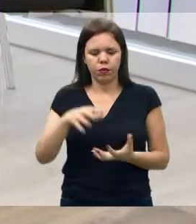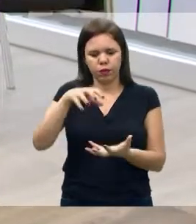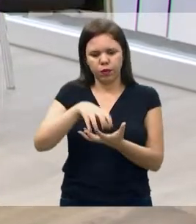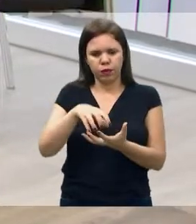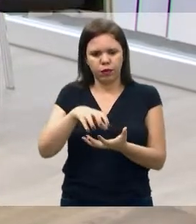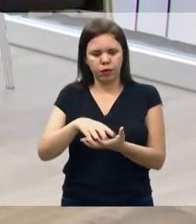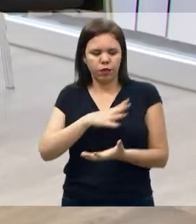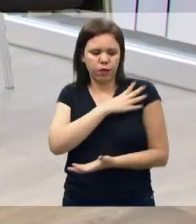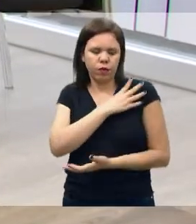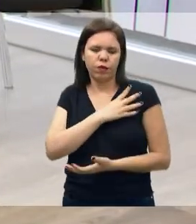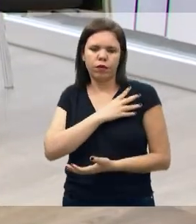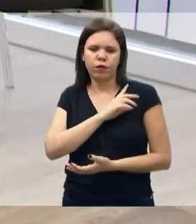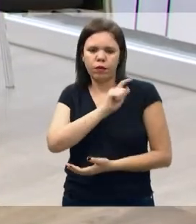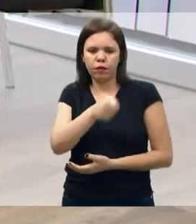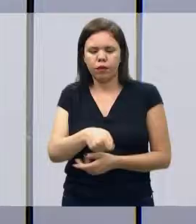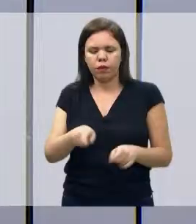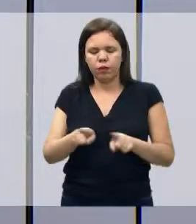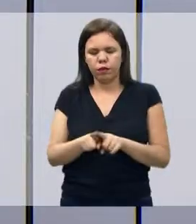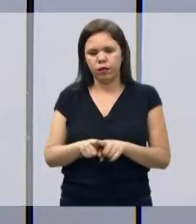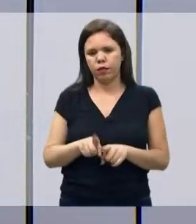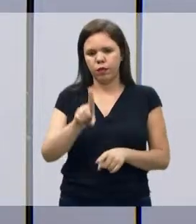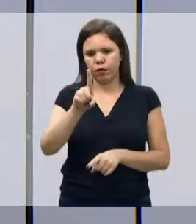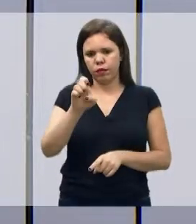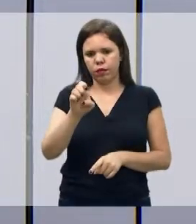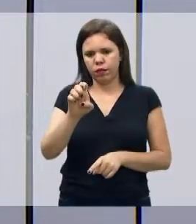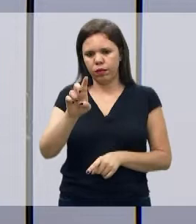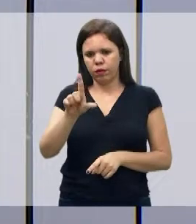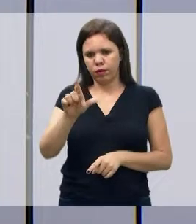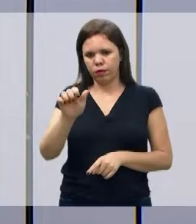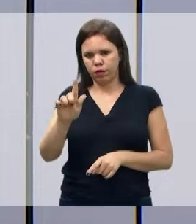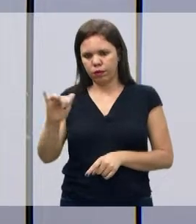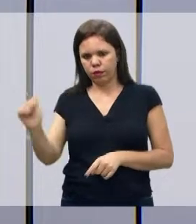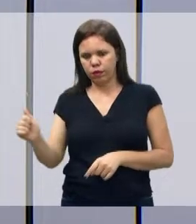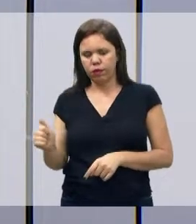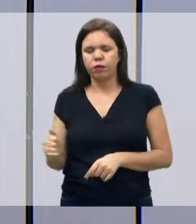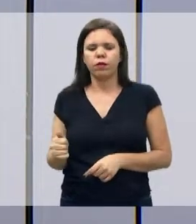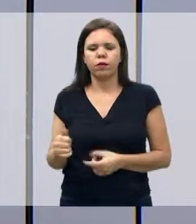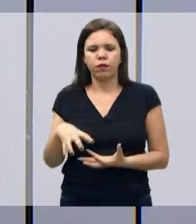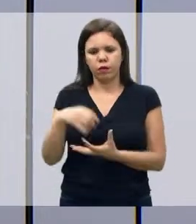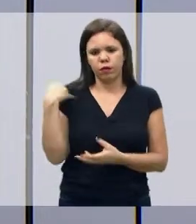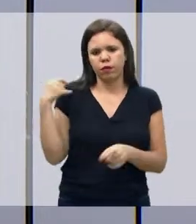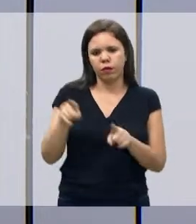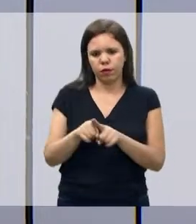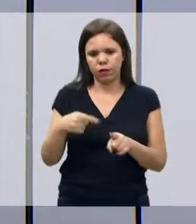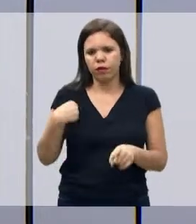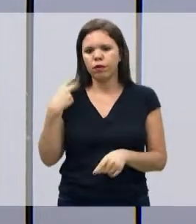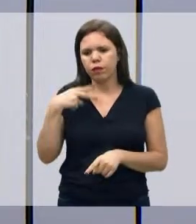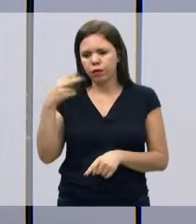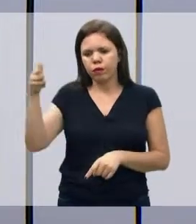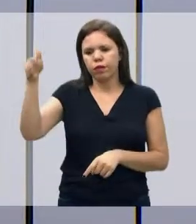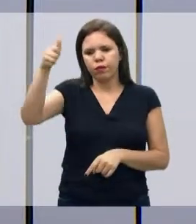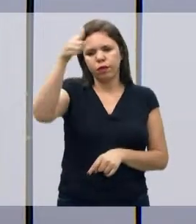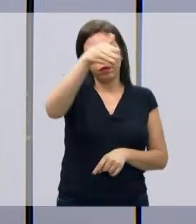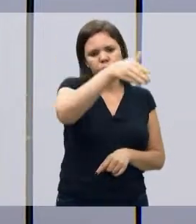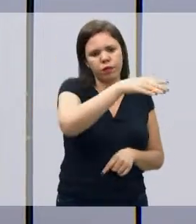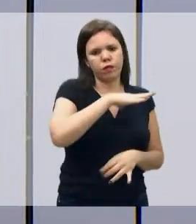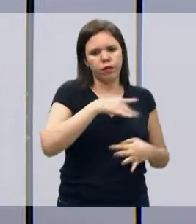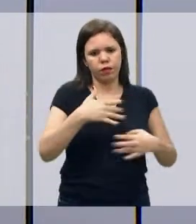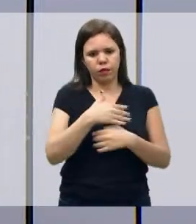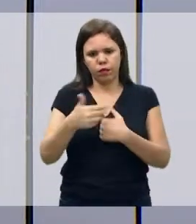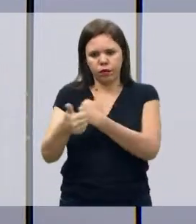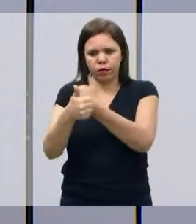idoso aqui em Campinas. Além disso, esse vereador visitou várias cidades vizinhas aqui, Vila